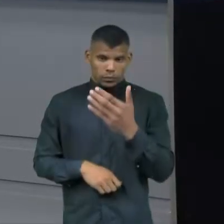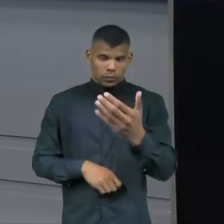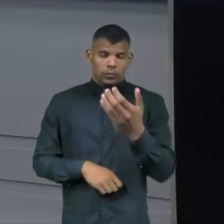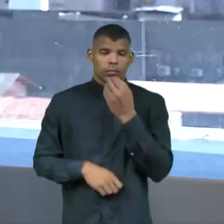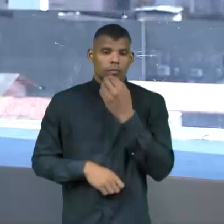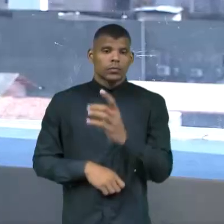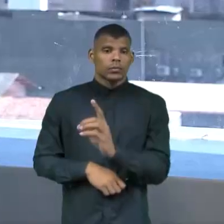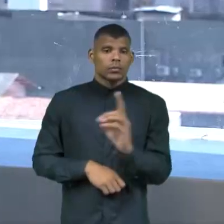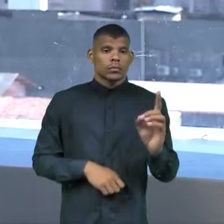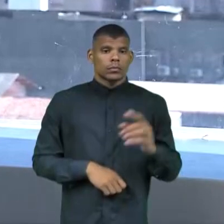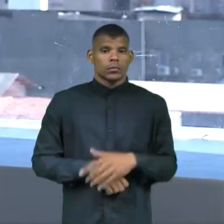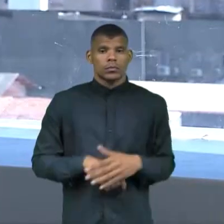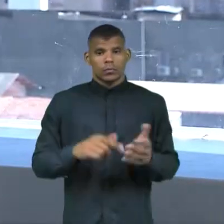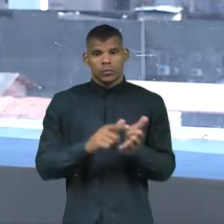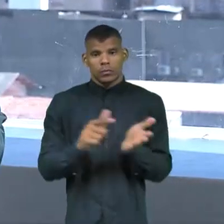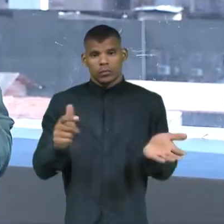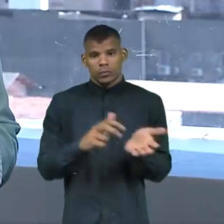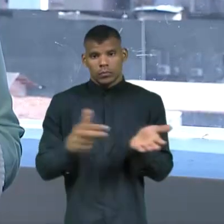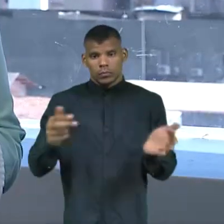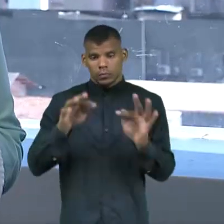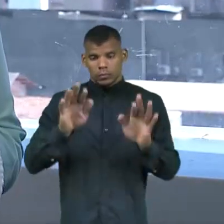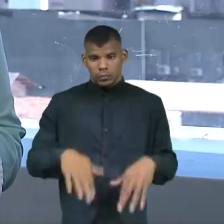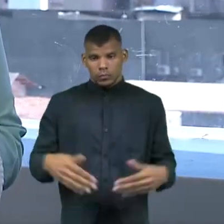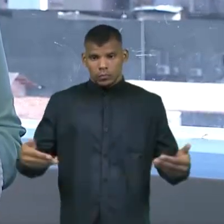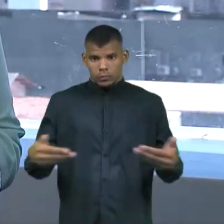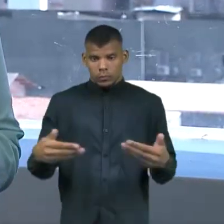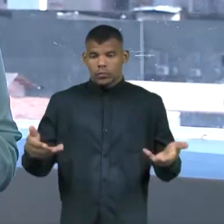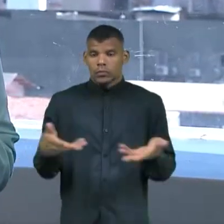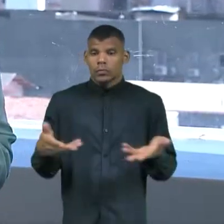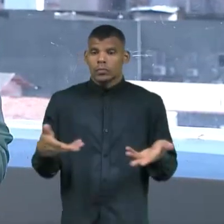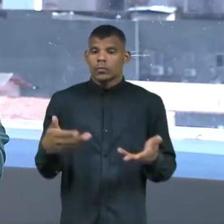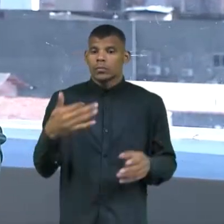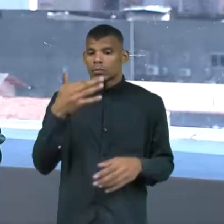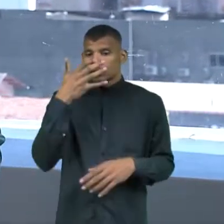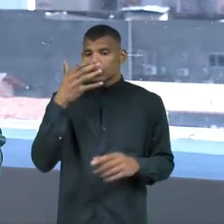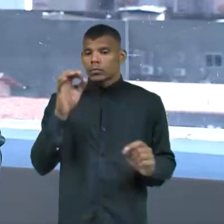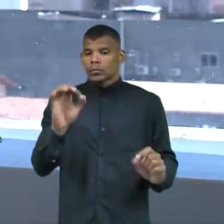você. O primeiro expediente fica por aqui. Você acompanha a seguir a